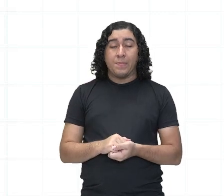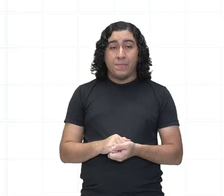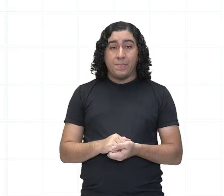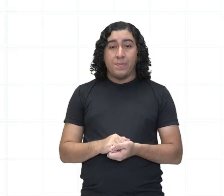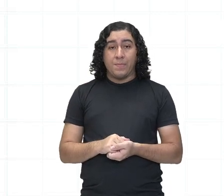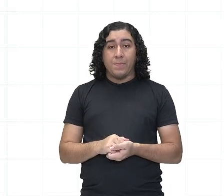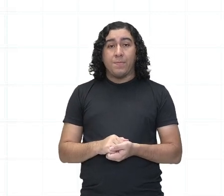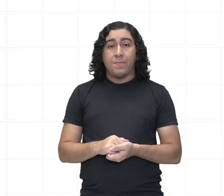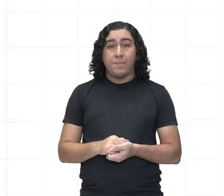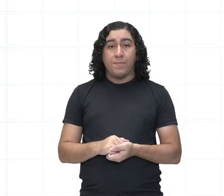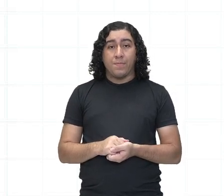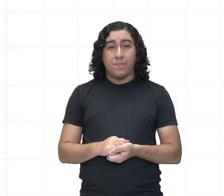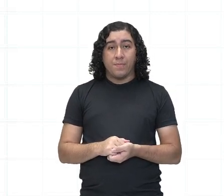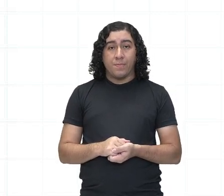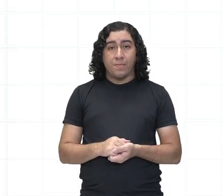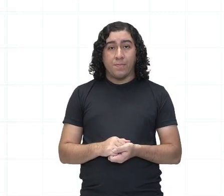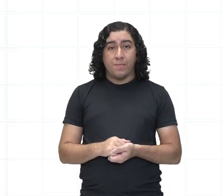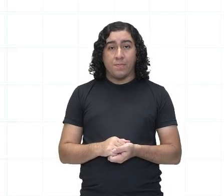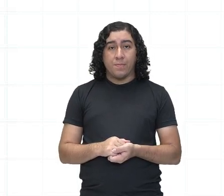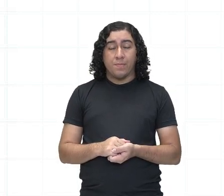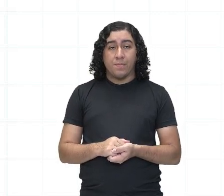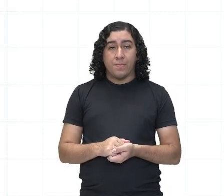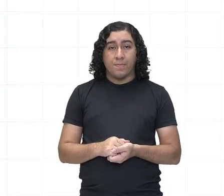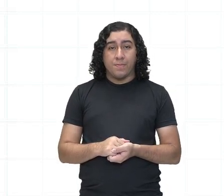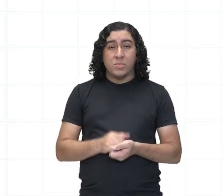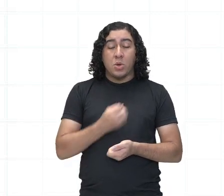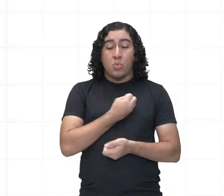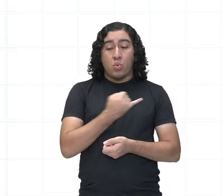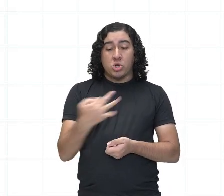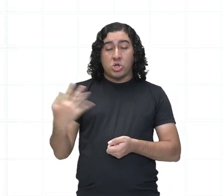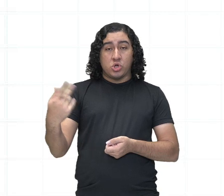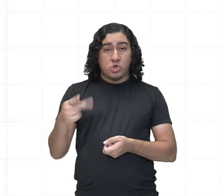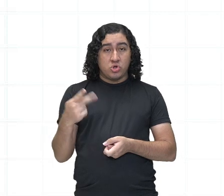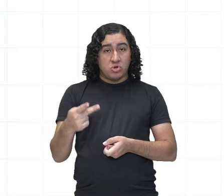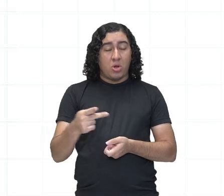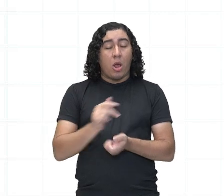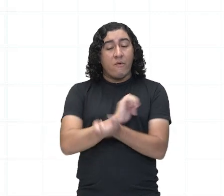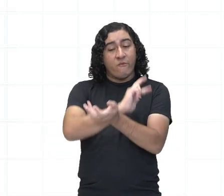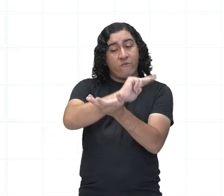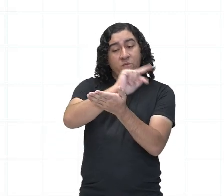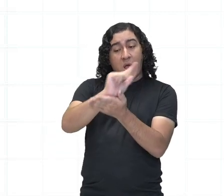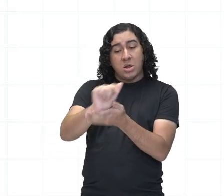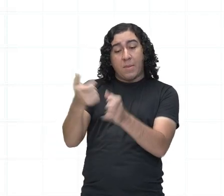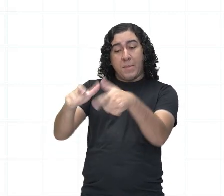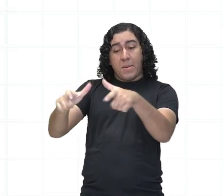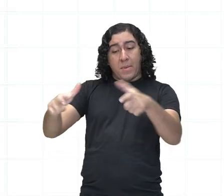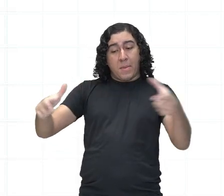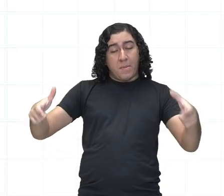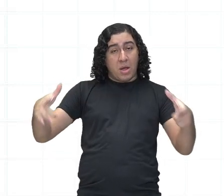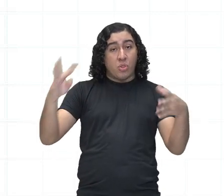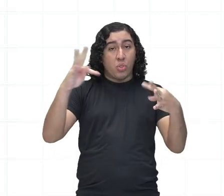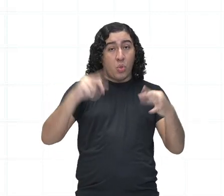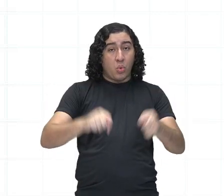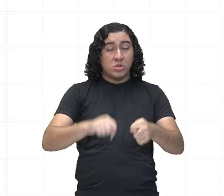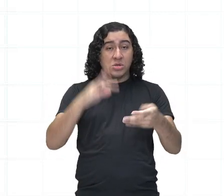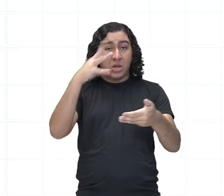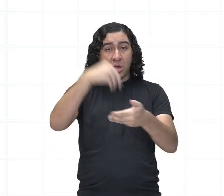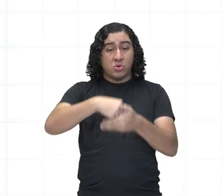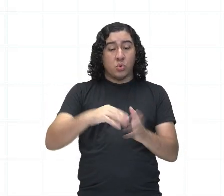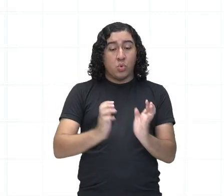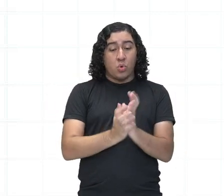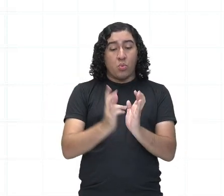de espécies dessas plantas também é muito grande. Todas elas fazem parte do reino das plantas e,